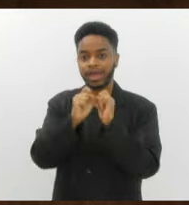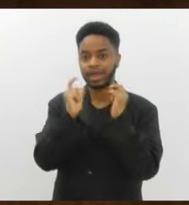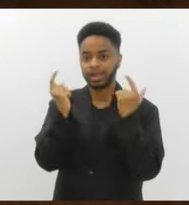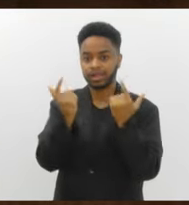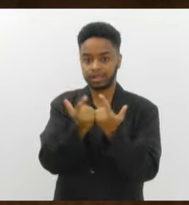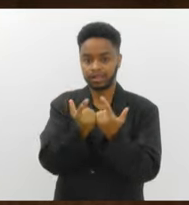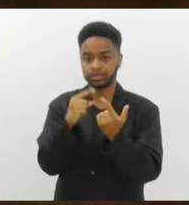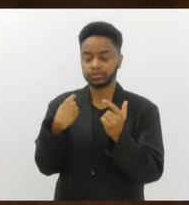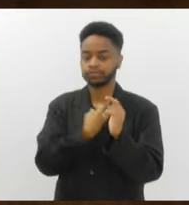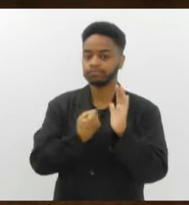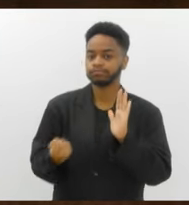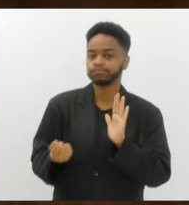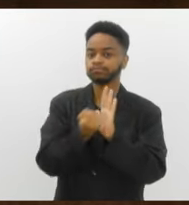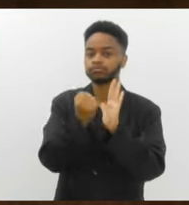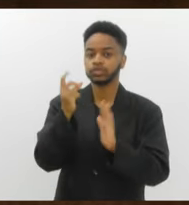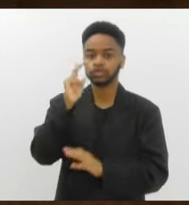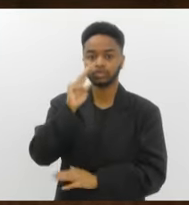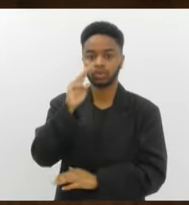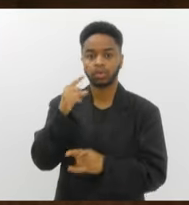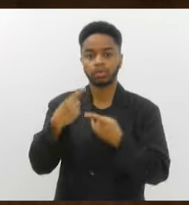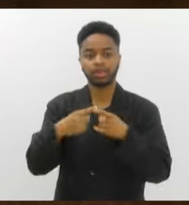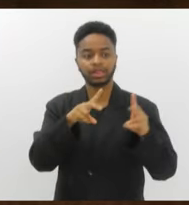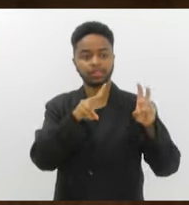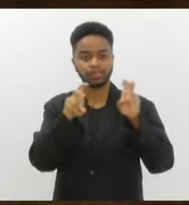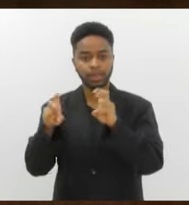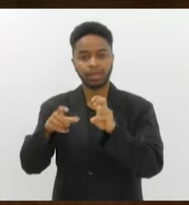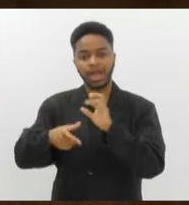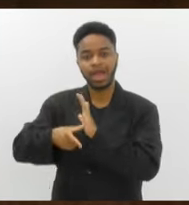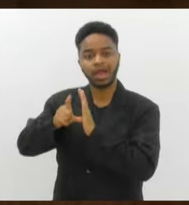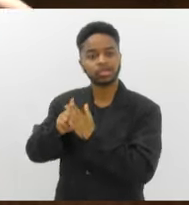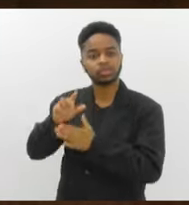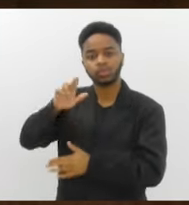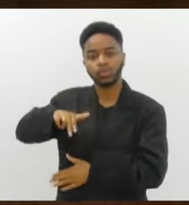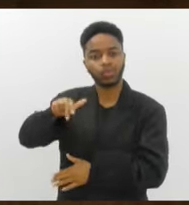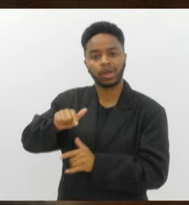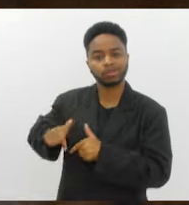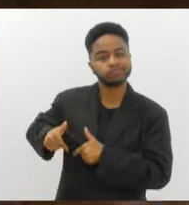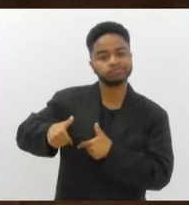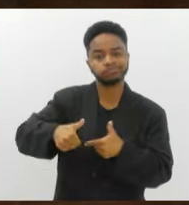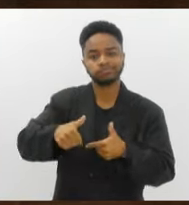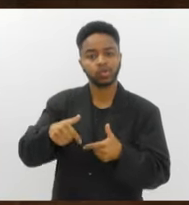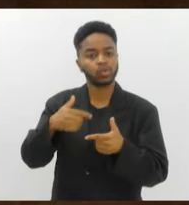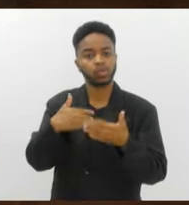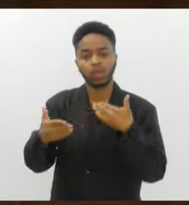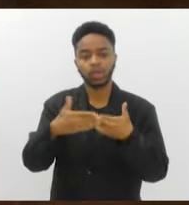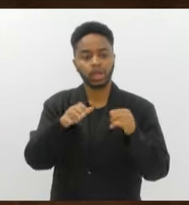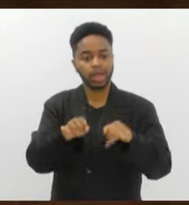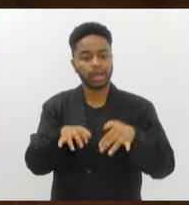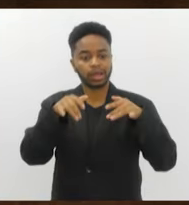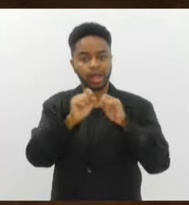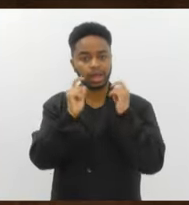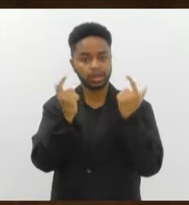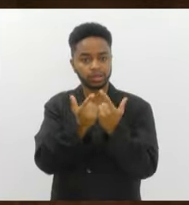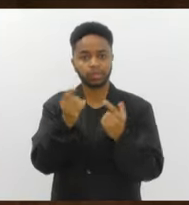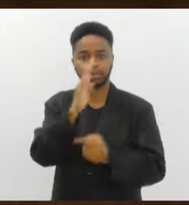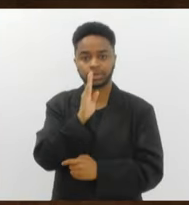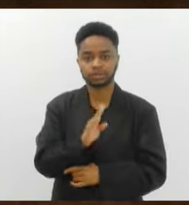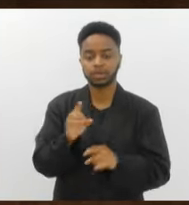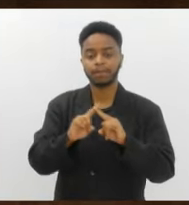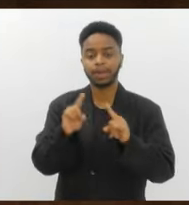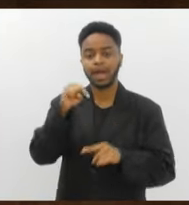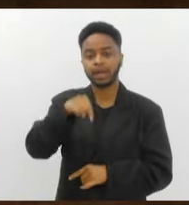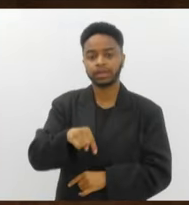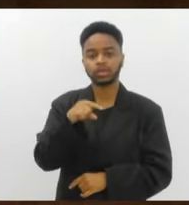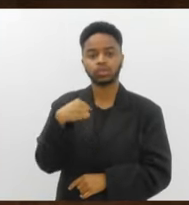faz história, porque esse é um tema que nunca foi enfrentado com coragem em nenhuma Assembleia do Brasil, nem mesmo na Câmara Federal. E nós